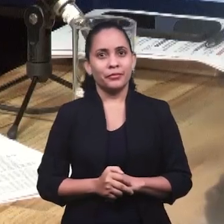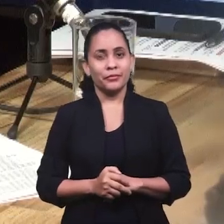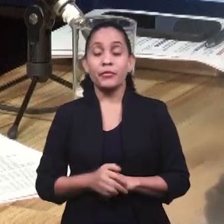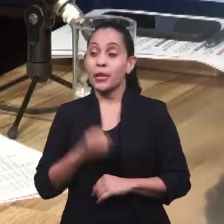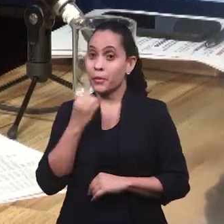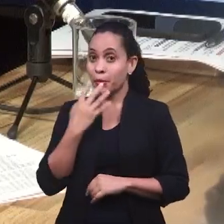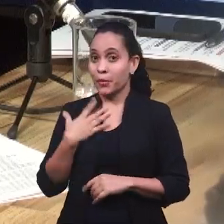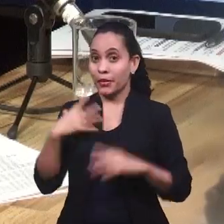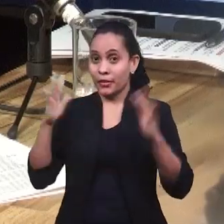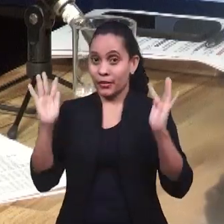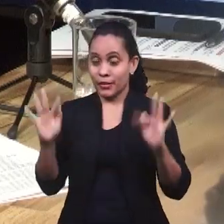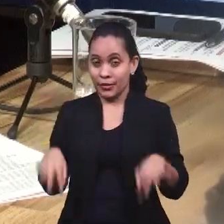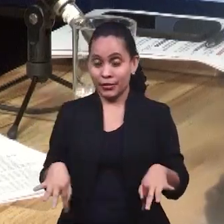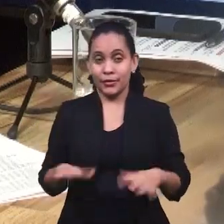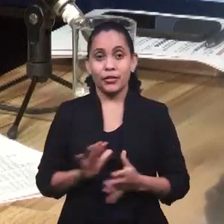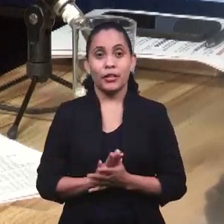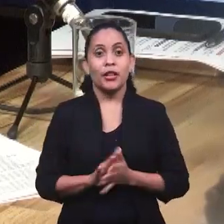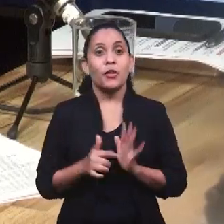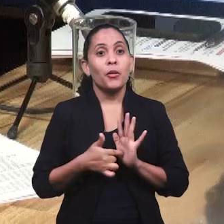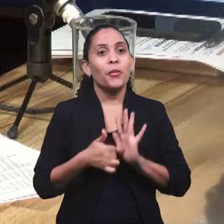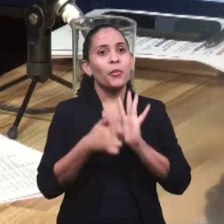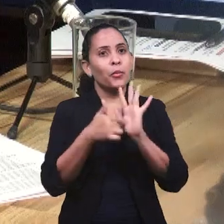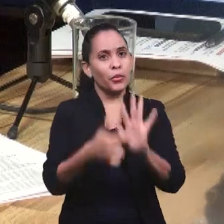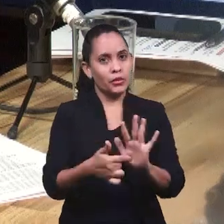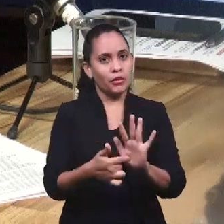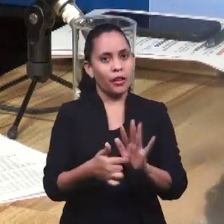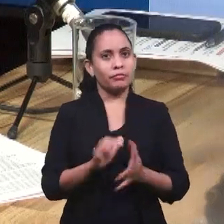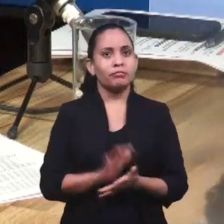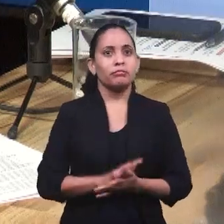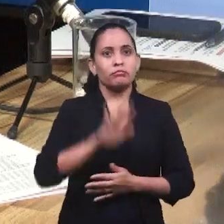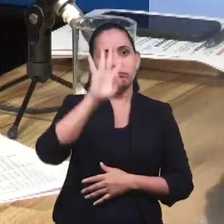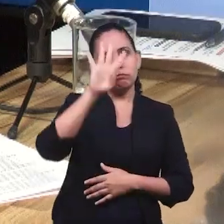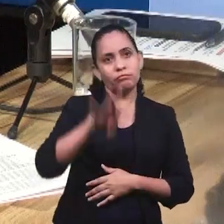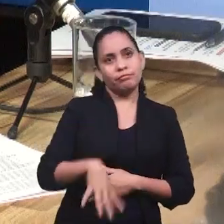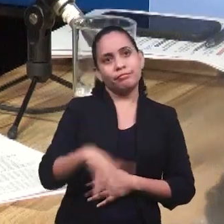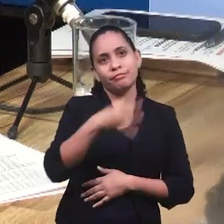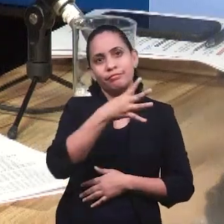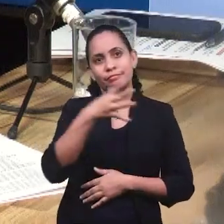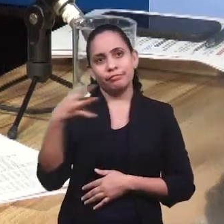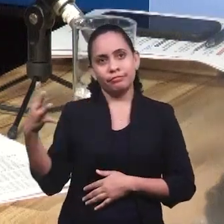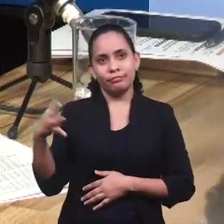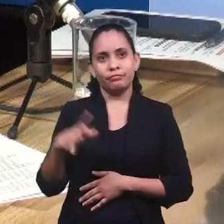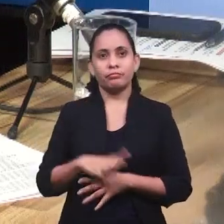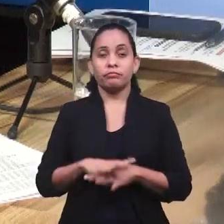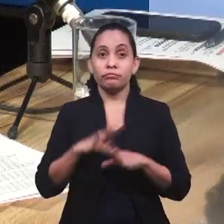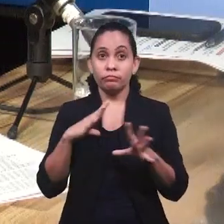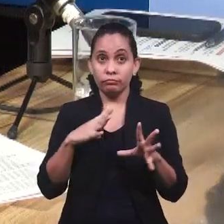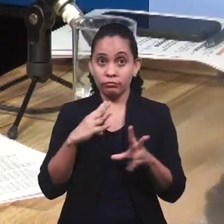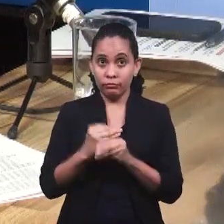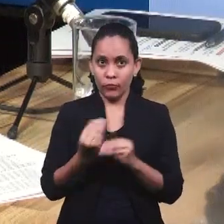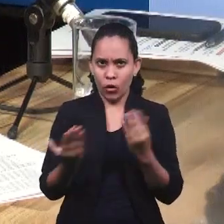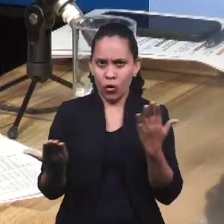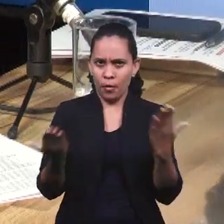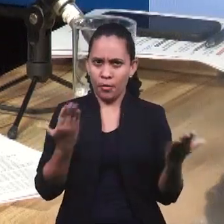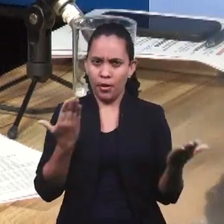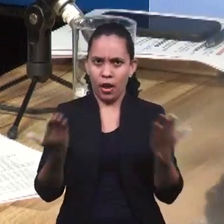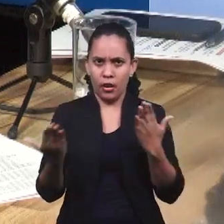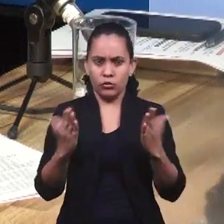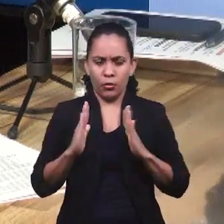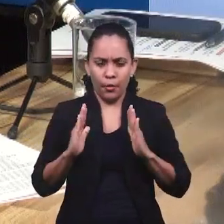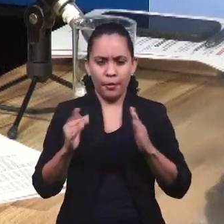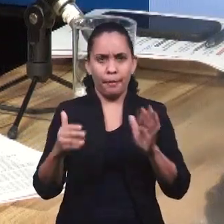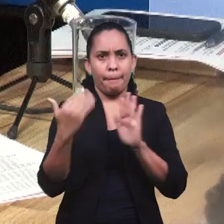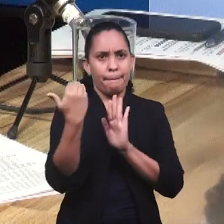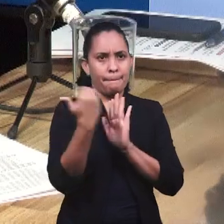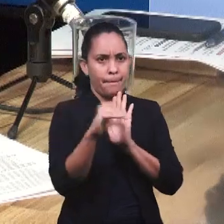Bem, para encerrar aqui, nós vamos mostrar uma tabela Uhum. resumo aqui comparativa desses principais